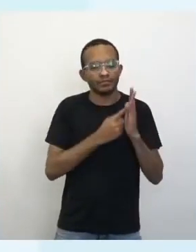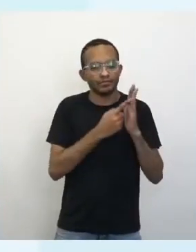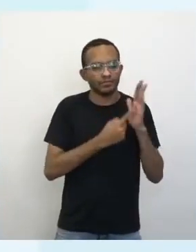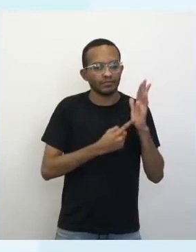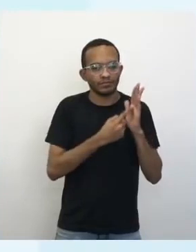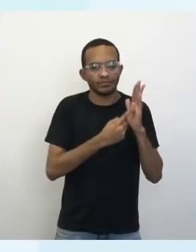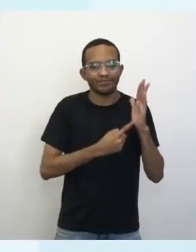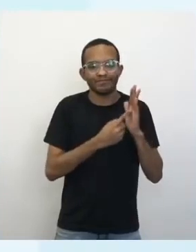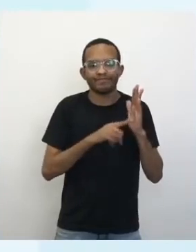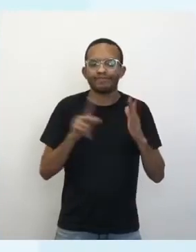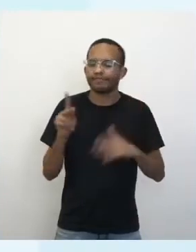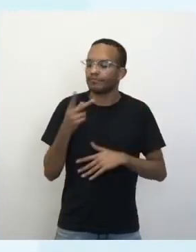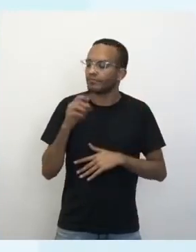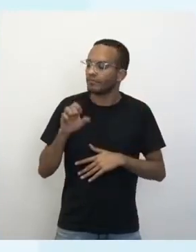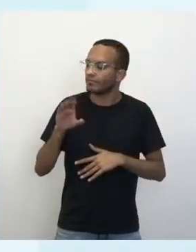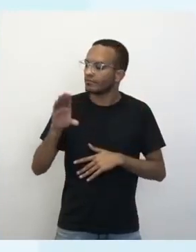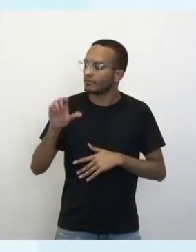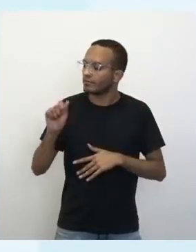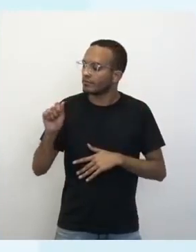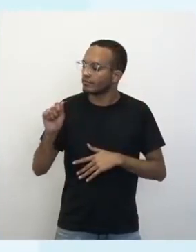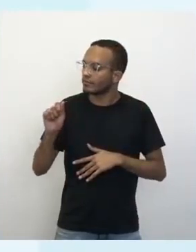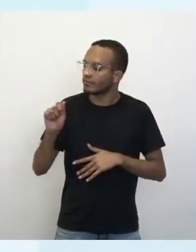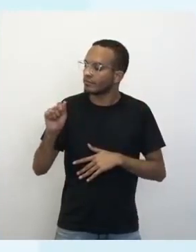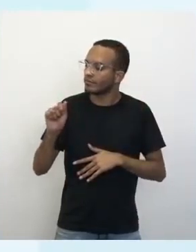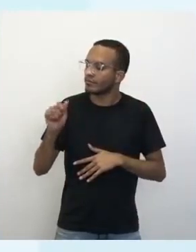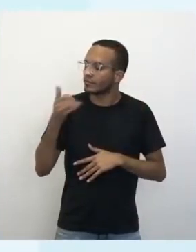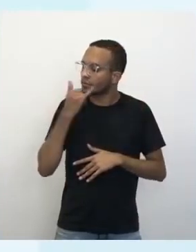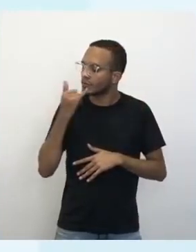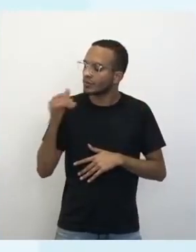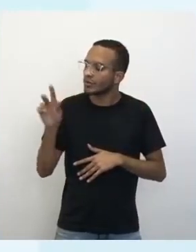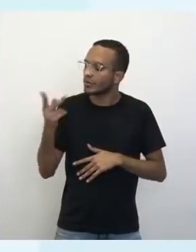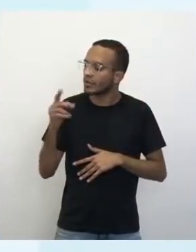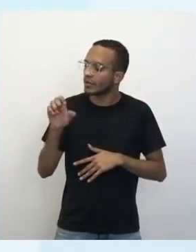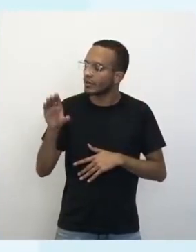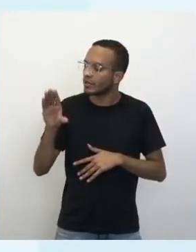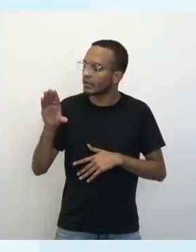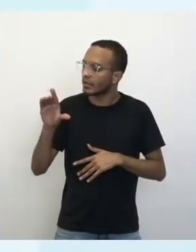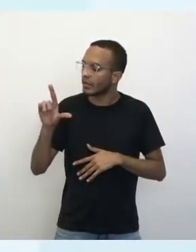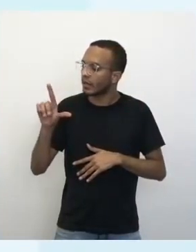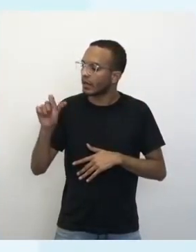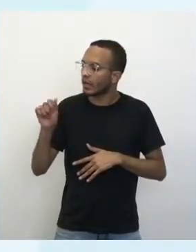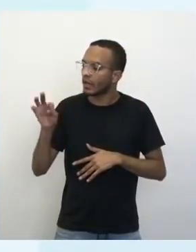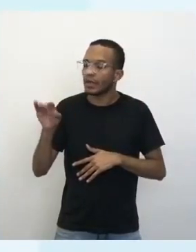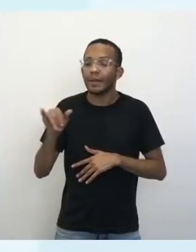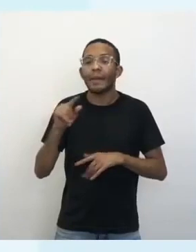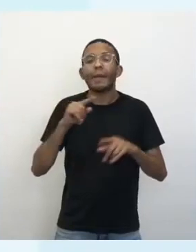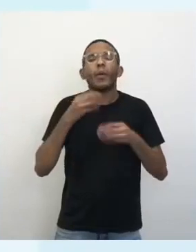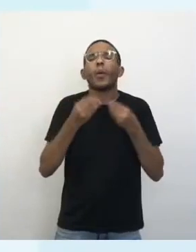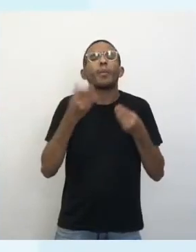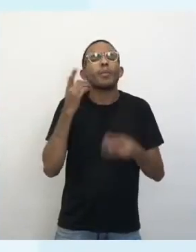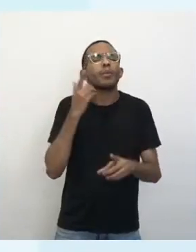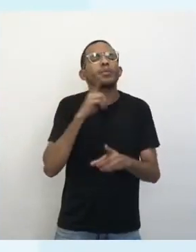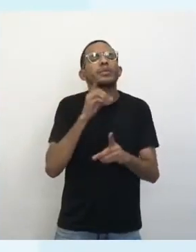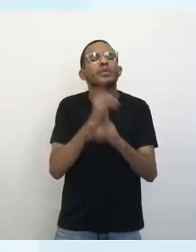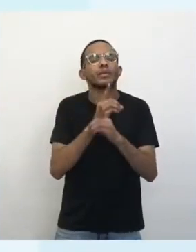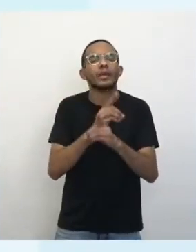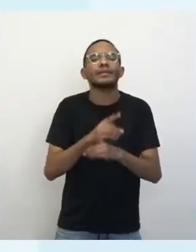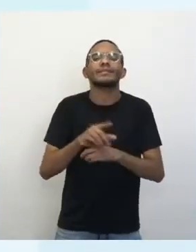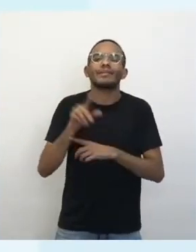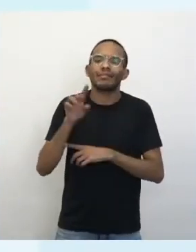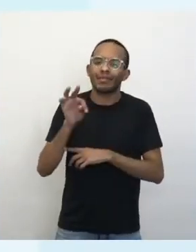equilátero. Aí você fala, mas da onde que eu tiro? De Pitágoras, teorema de Pitágoras, pessoal. A